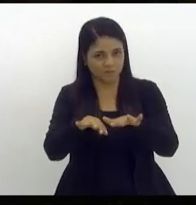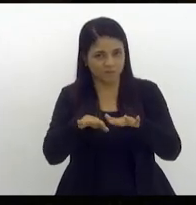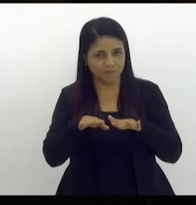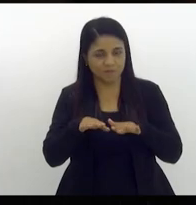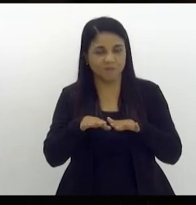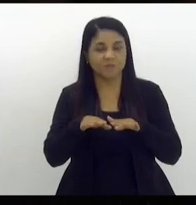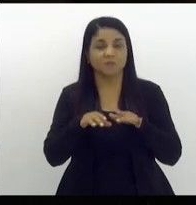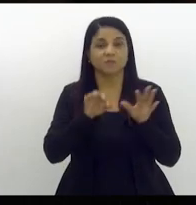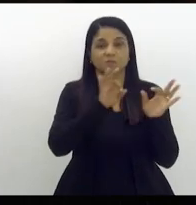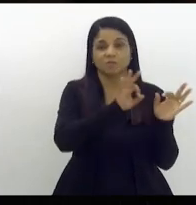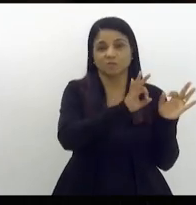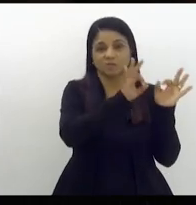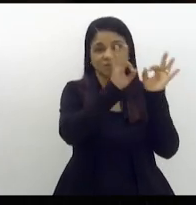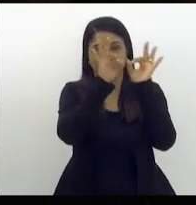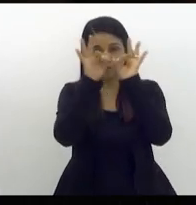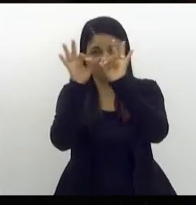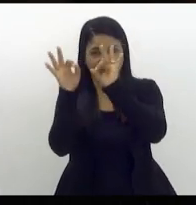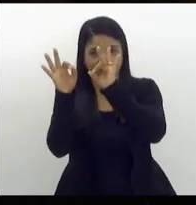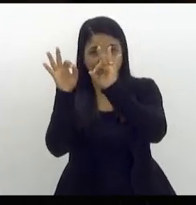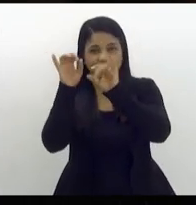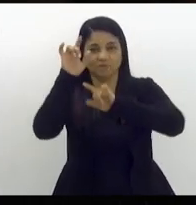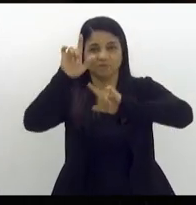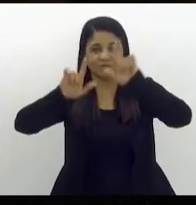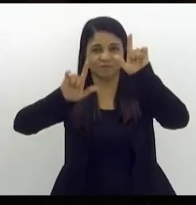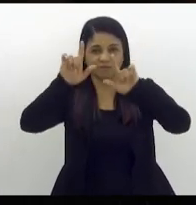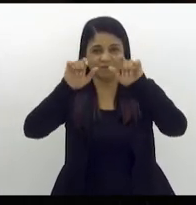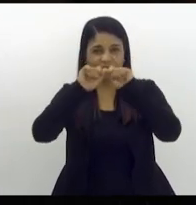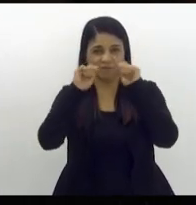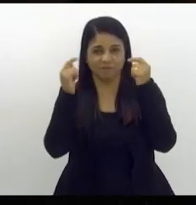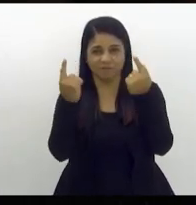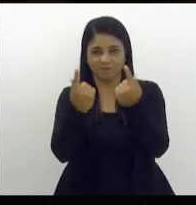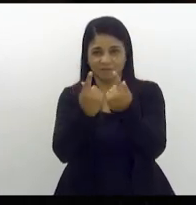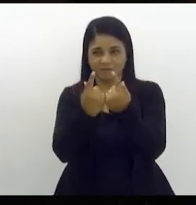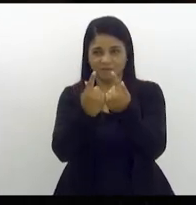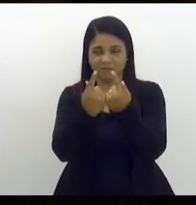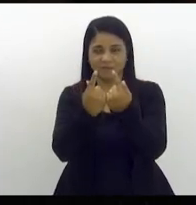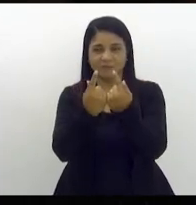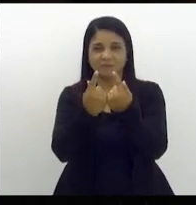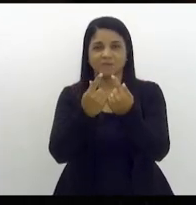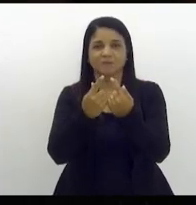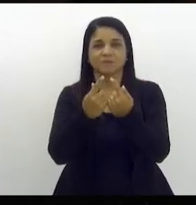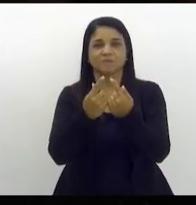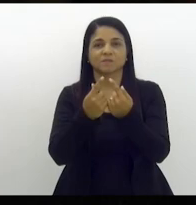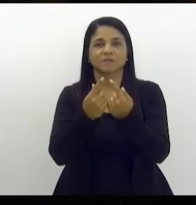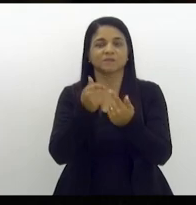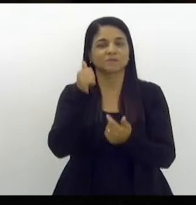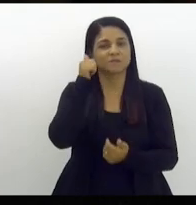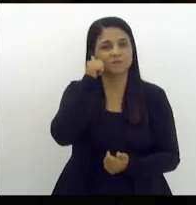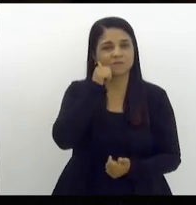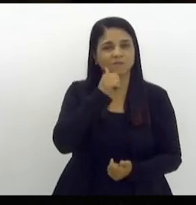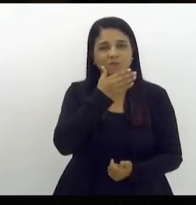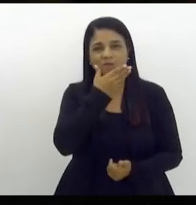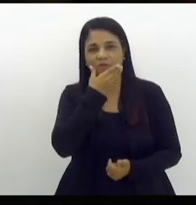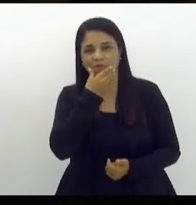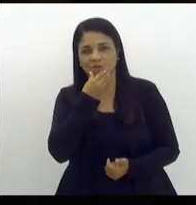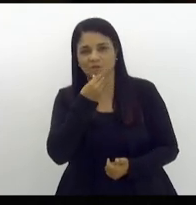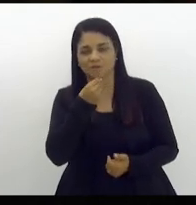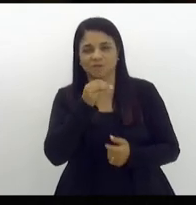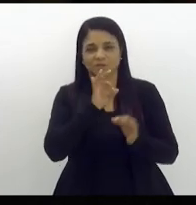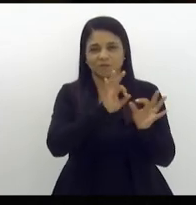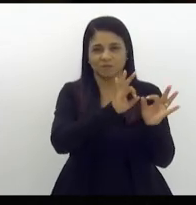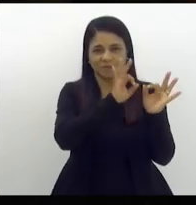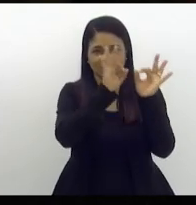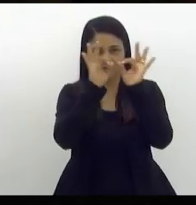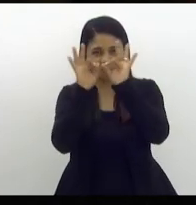o que nos assistem pela TV Alerge. Senhoras e senhores telespectadores da